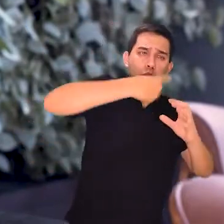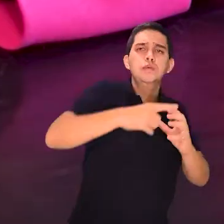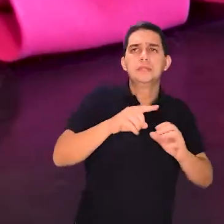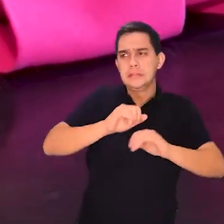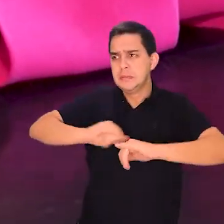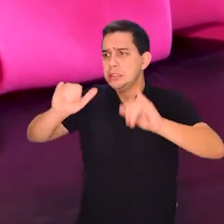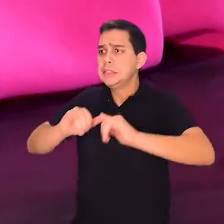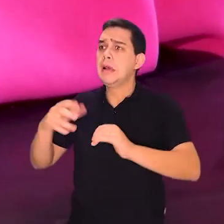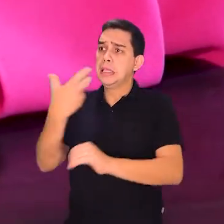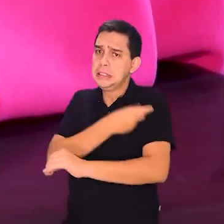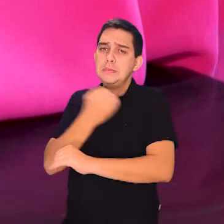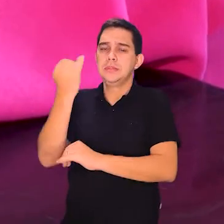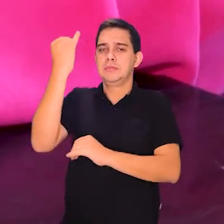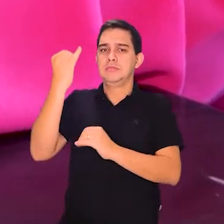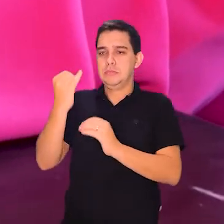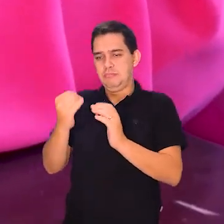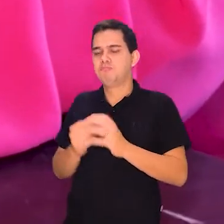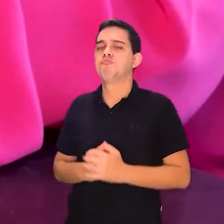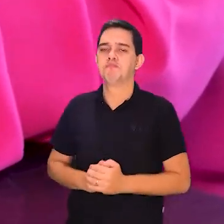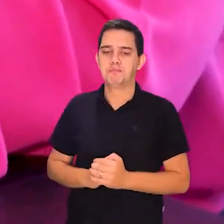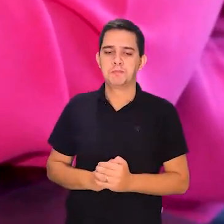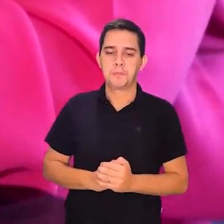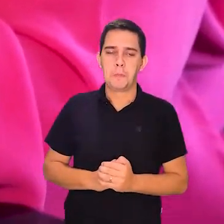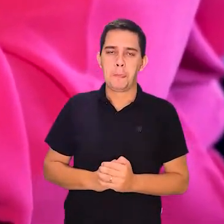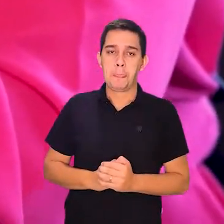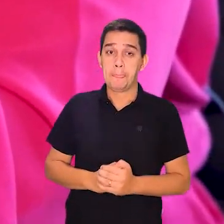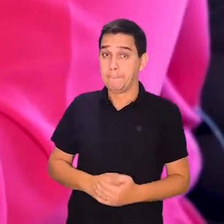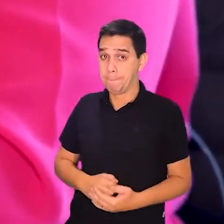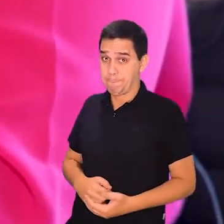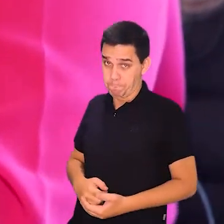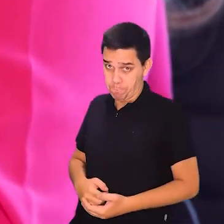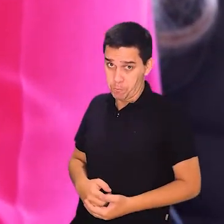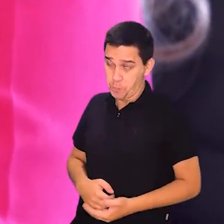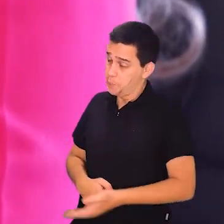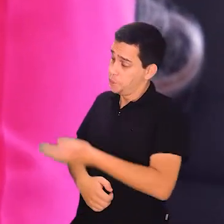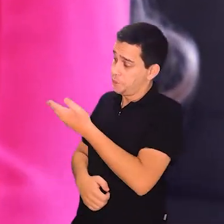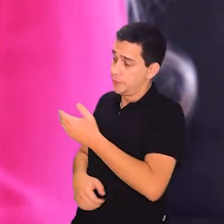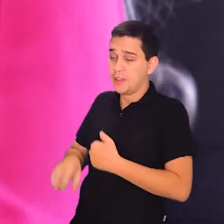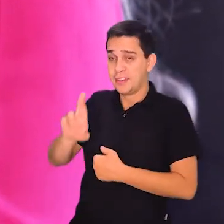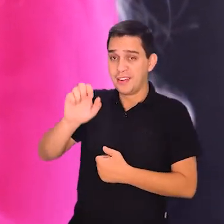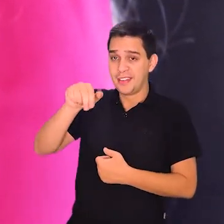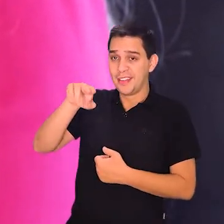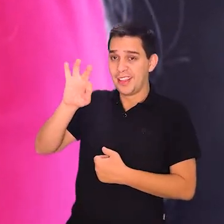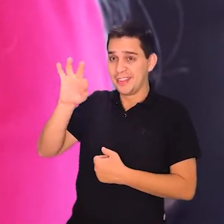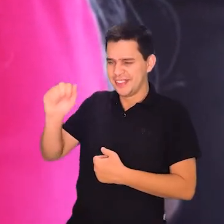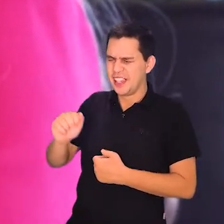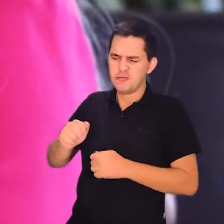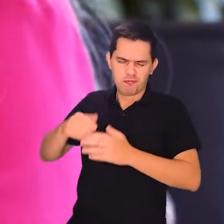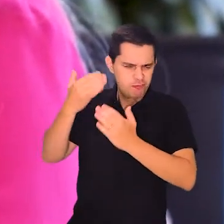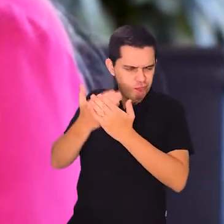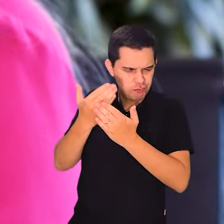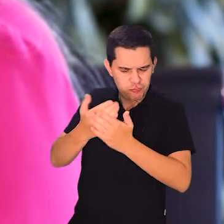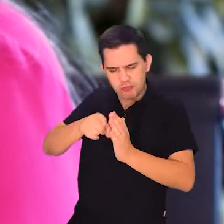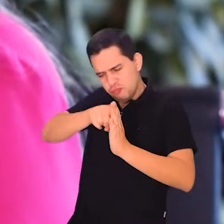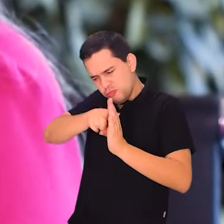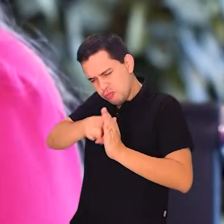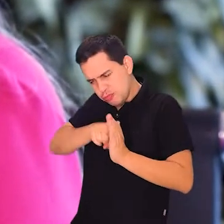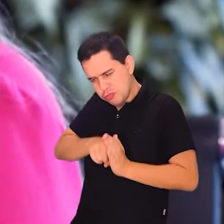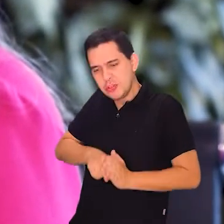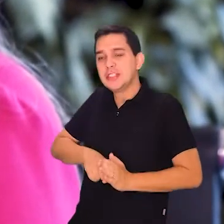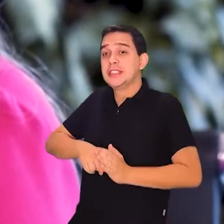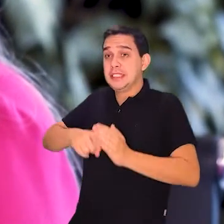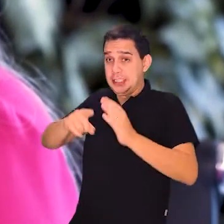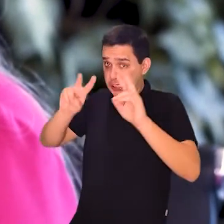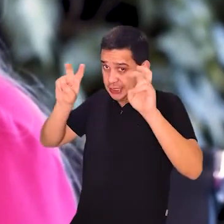internacionais. Renata tem estudado bastante sobre esta situação e pontua que o Estado Democrático de Direito visa que os